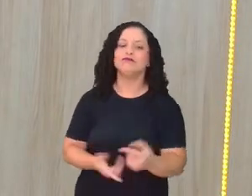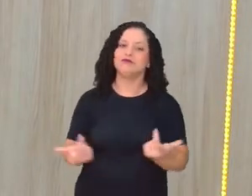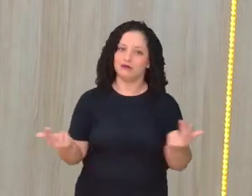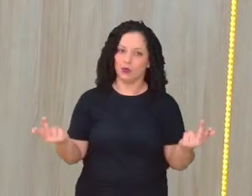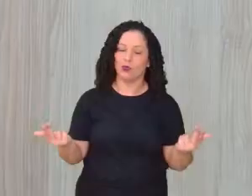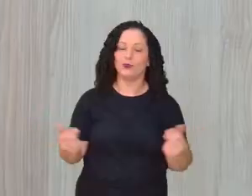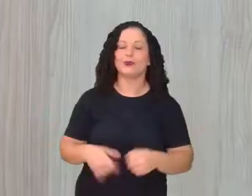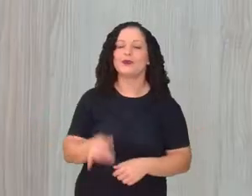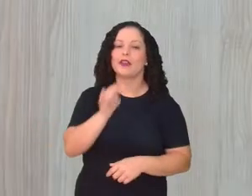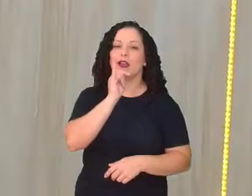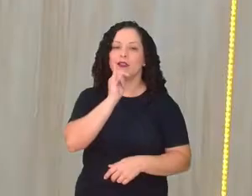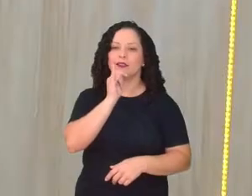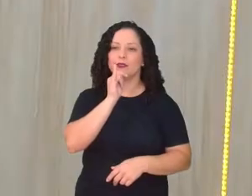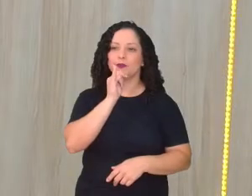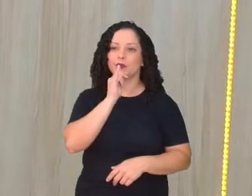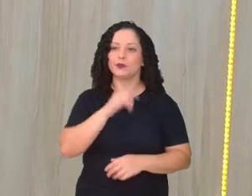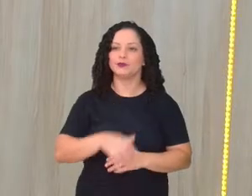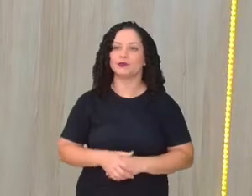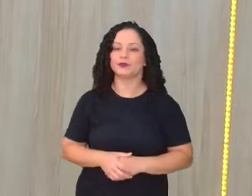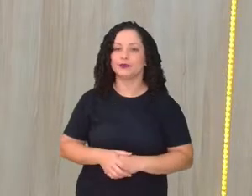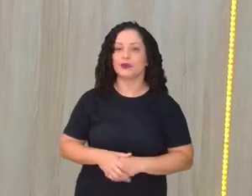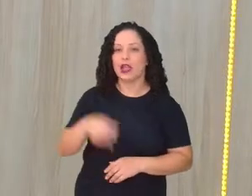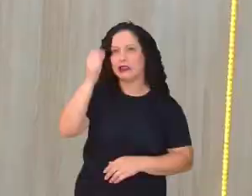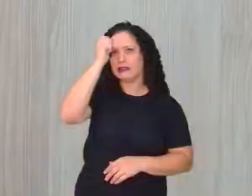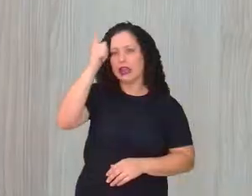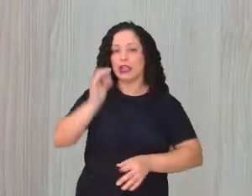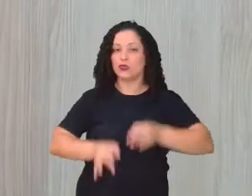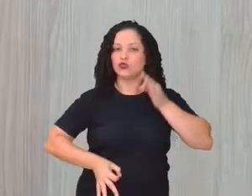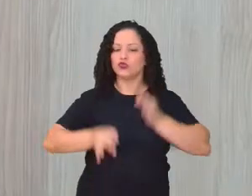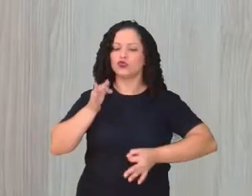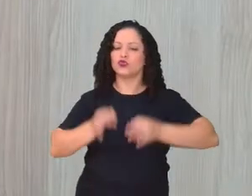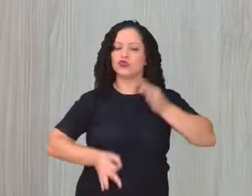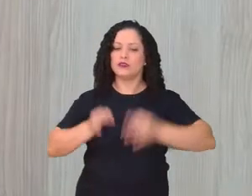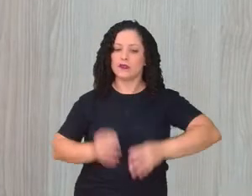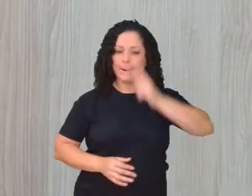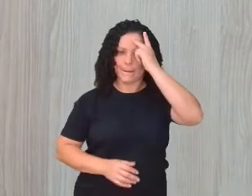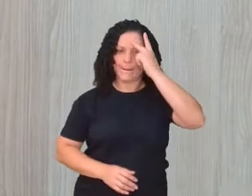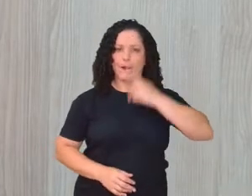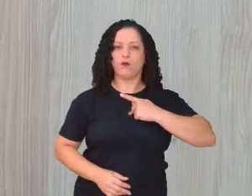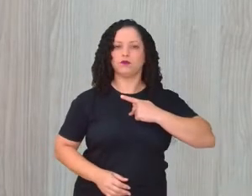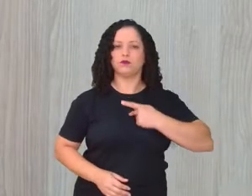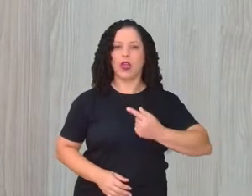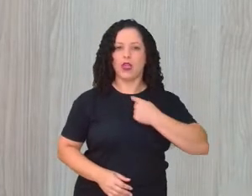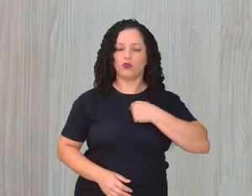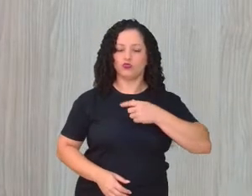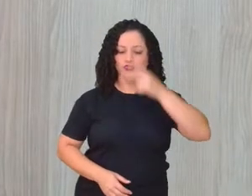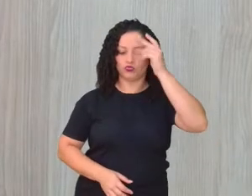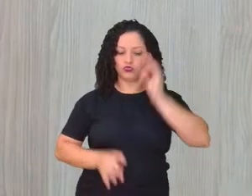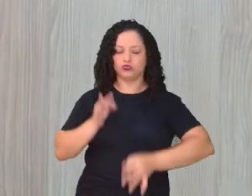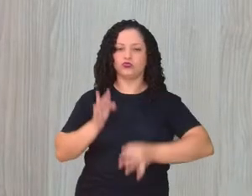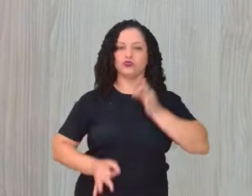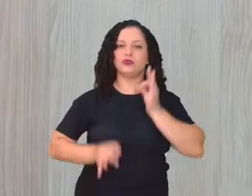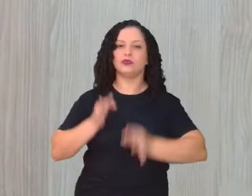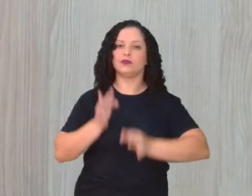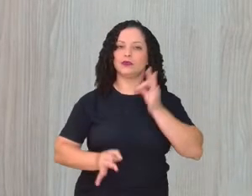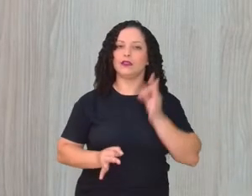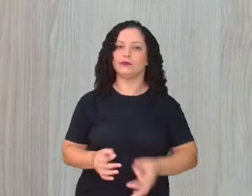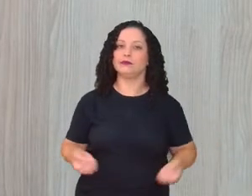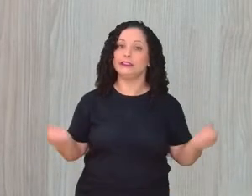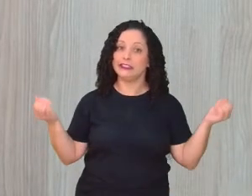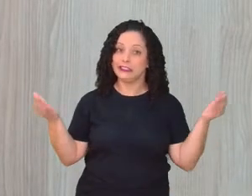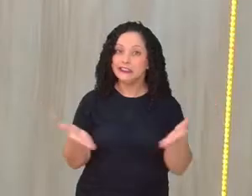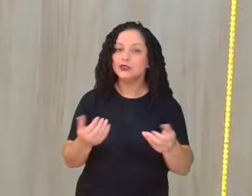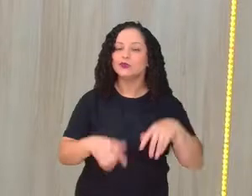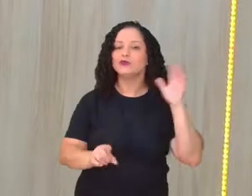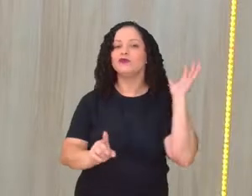Por exemplo... É aquela ideia de justiça com as próprias mãos, né? Que essa questão vai influenciar